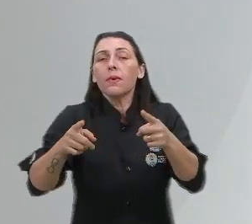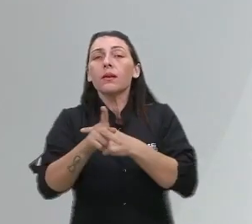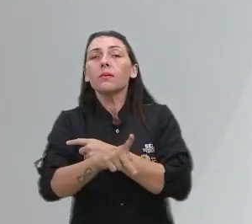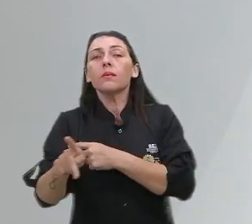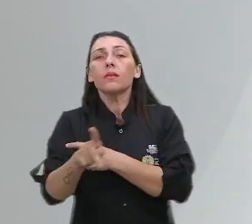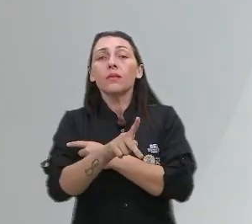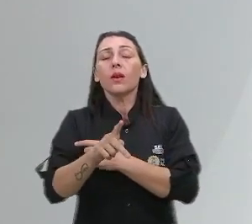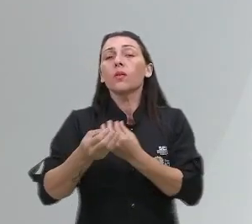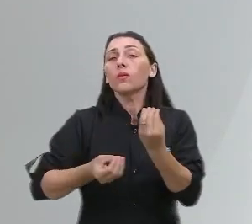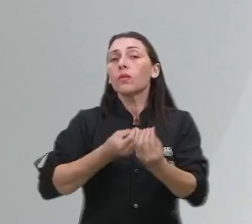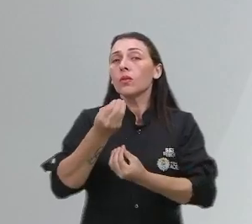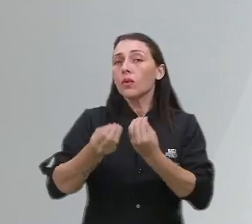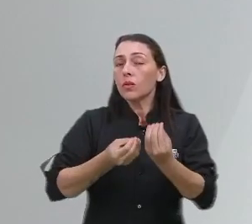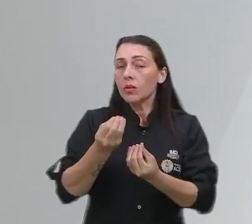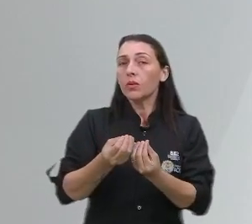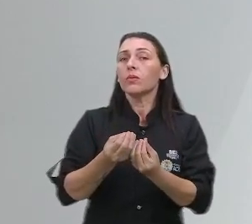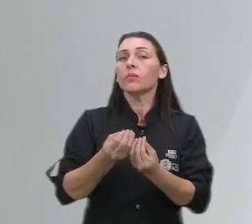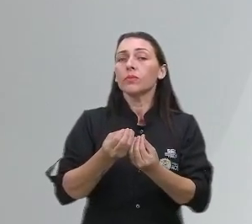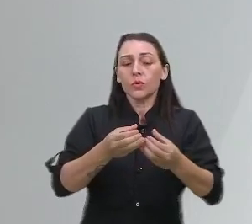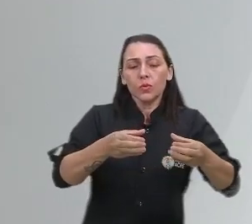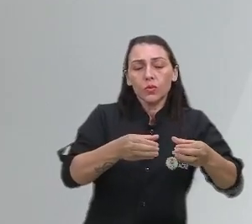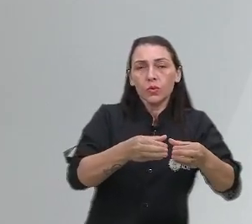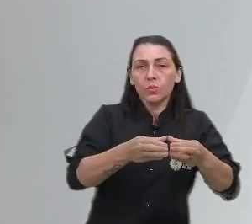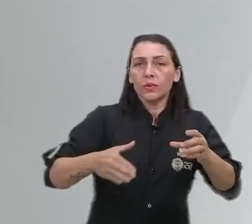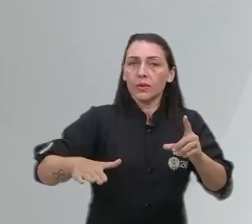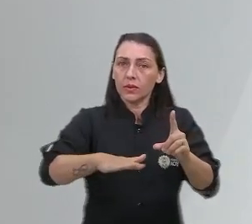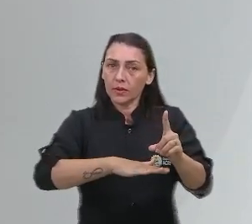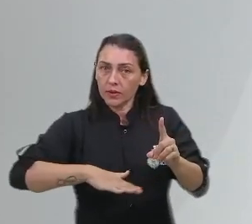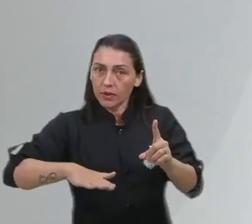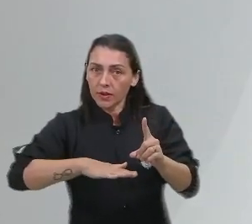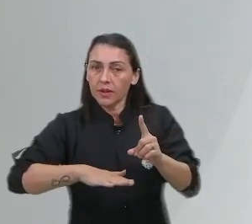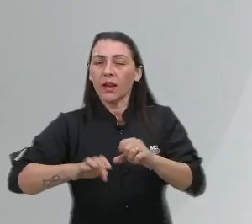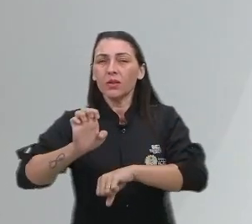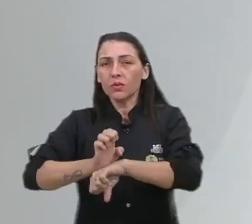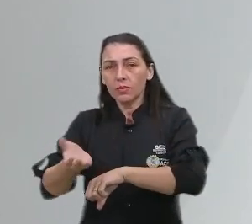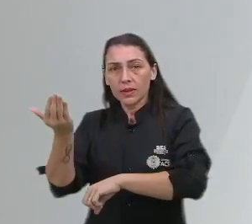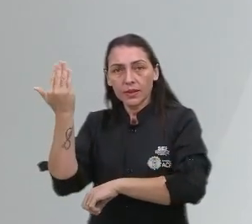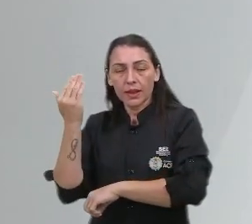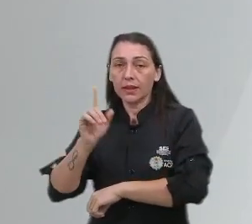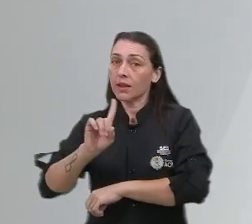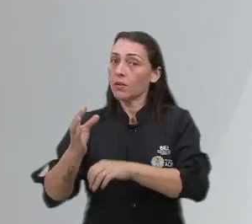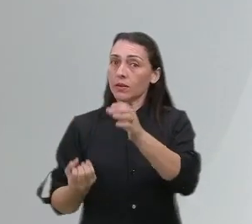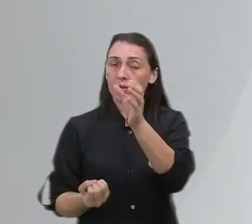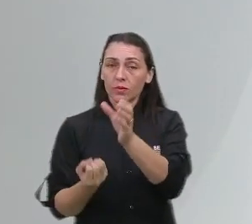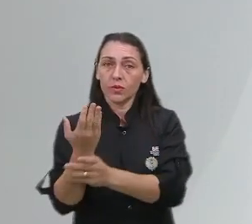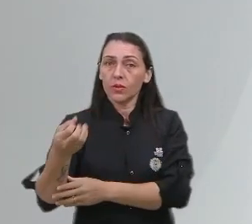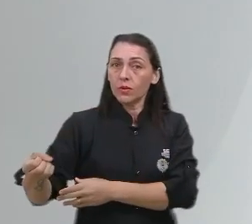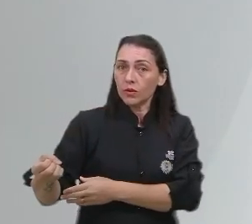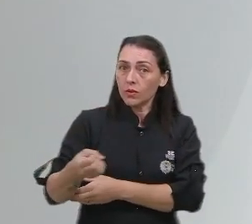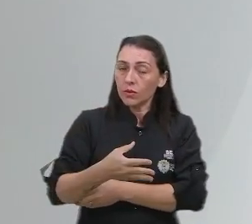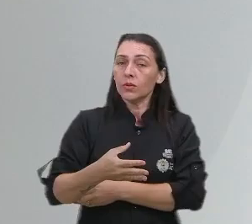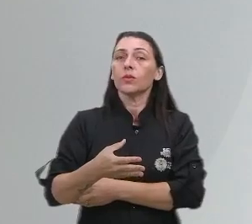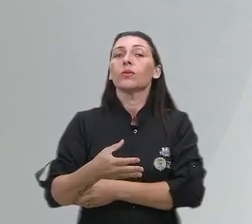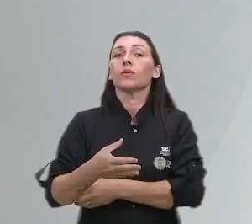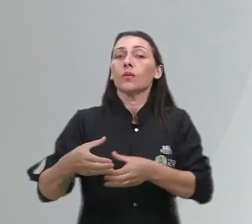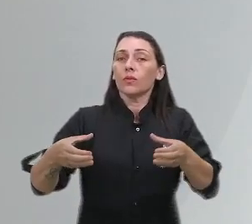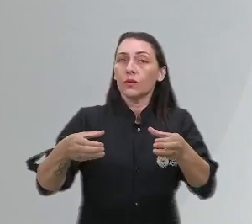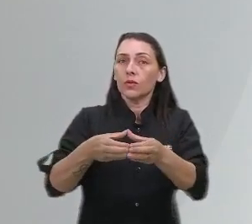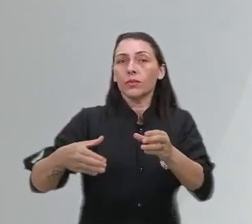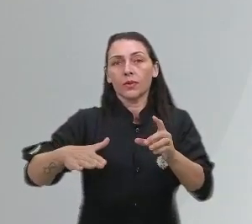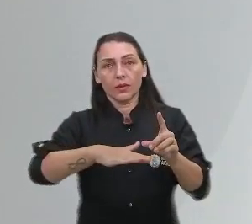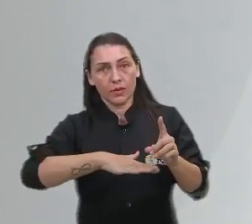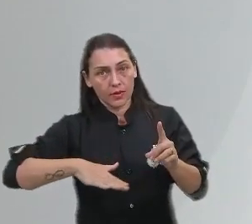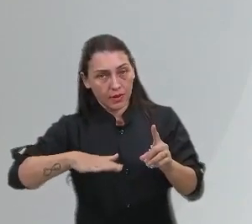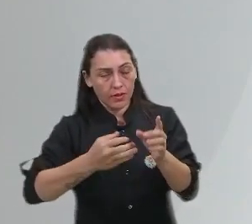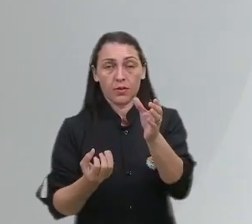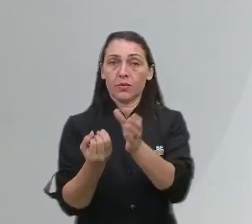não se encaixava em nenhuma daquelas classes da sociedade estamental? Não, ela surge como uma nova classe social. E ela